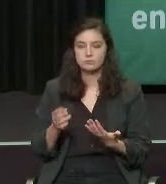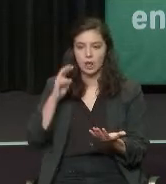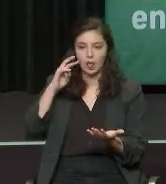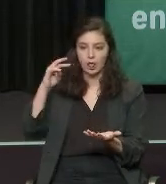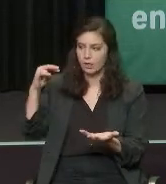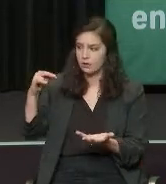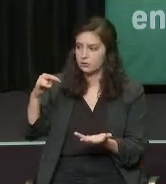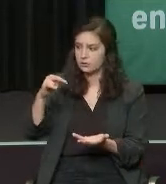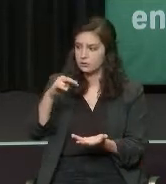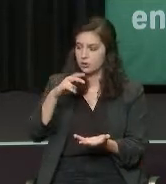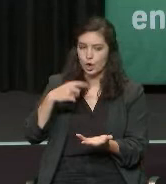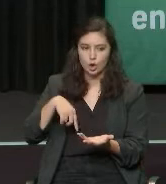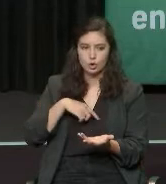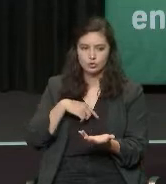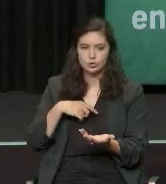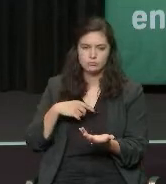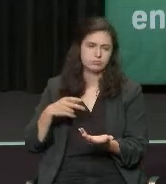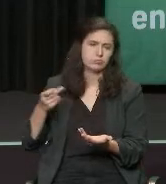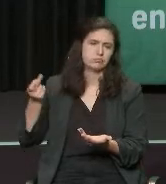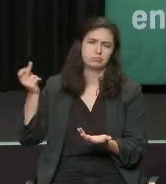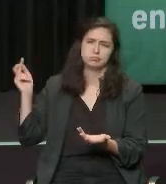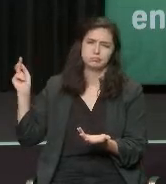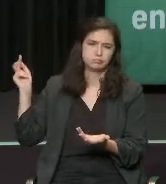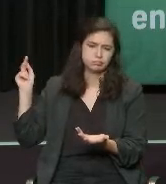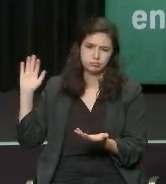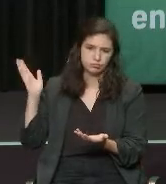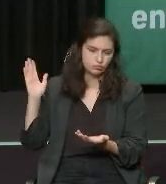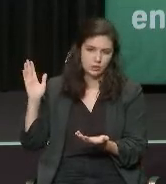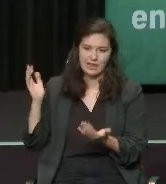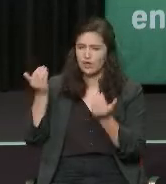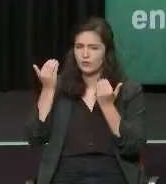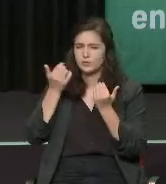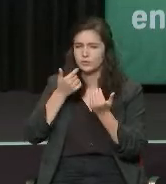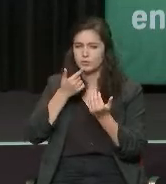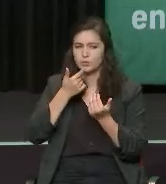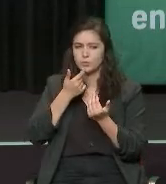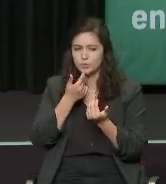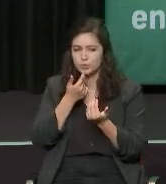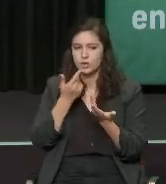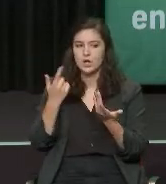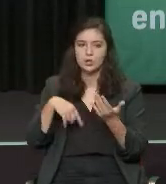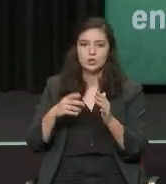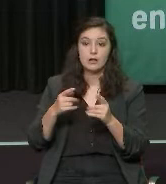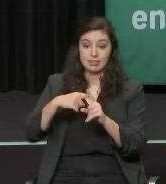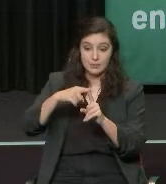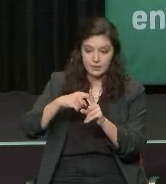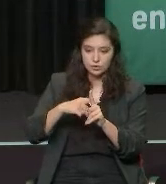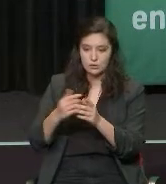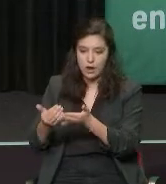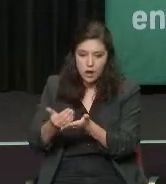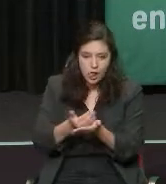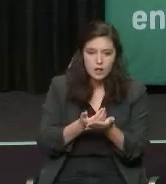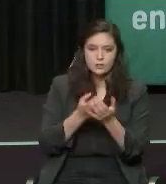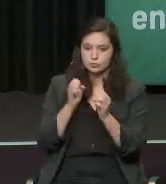Relativamente à observação da terra, estamos a compilar informação desde há muitas décadas.